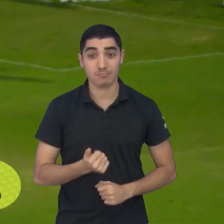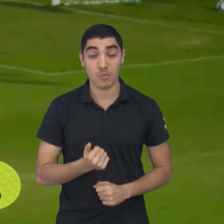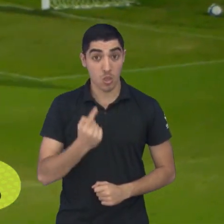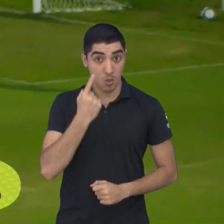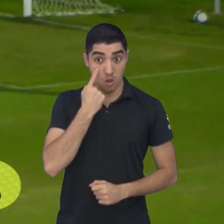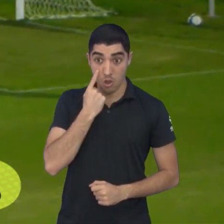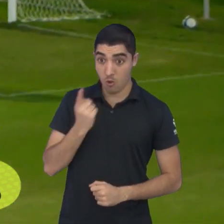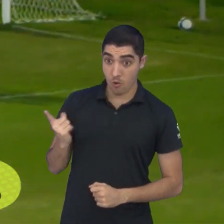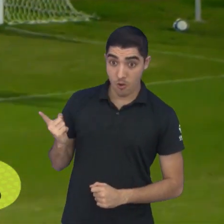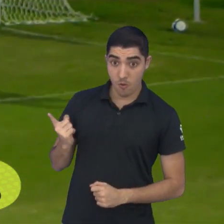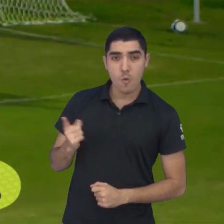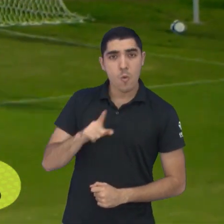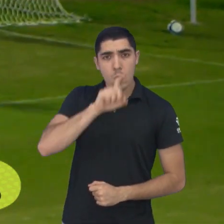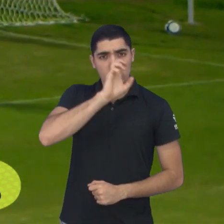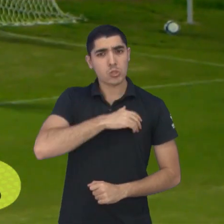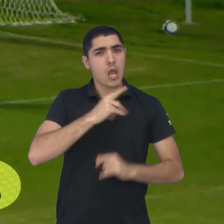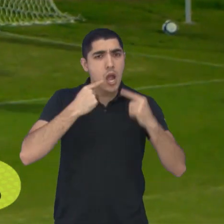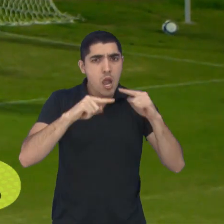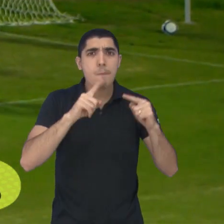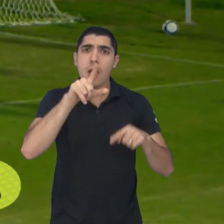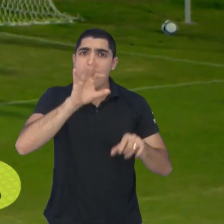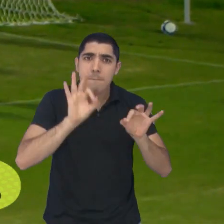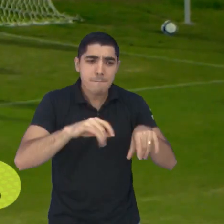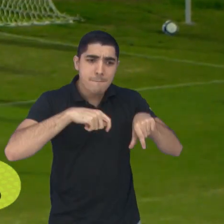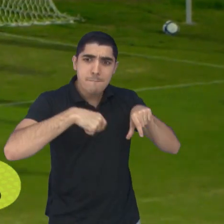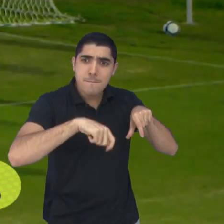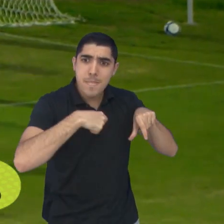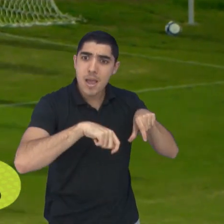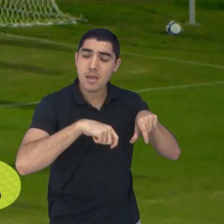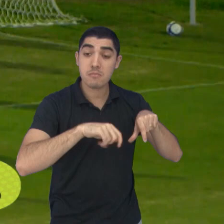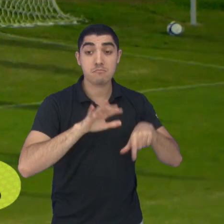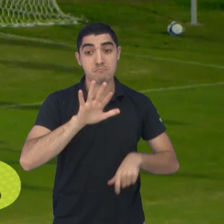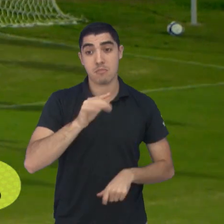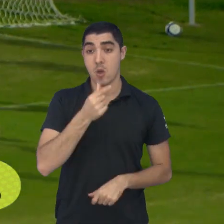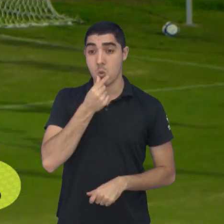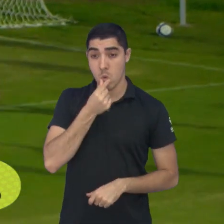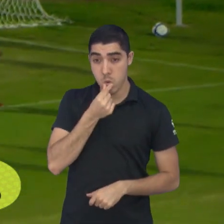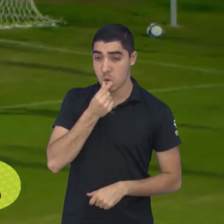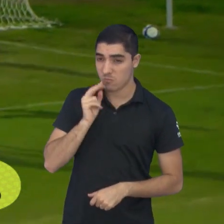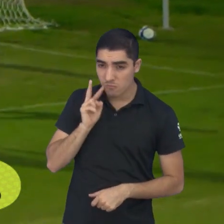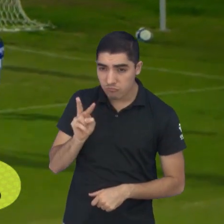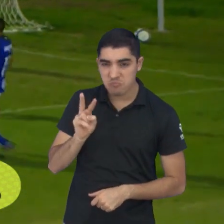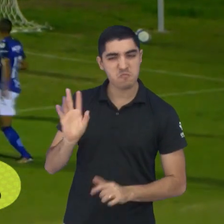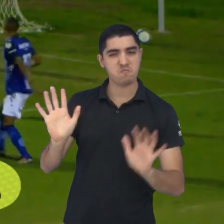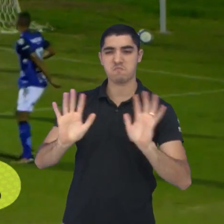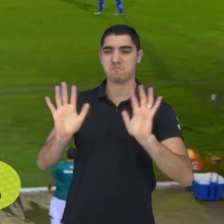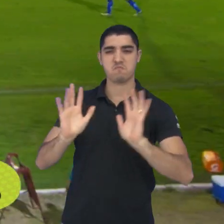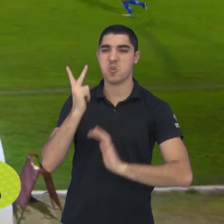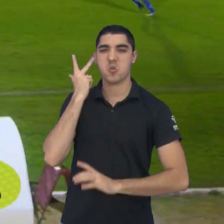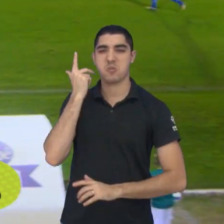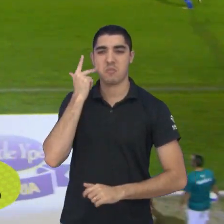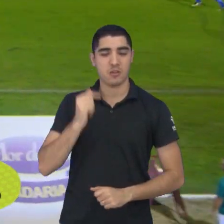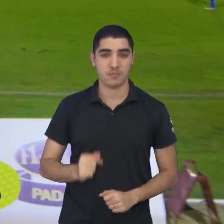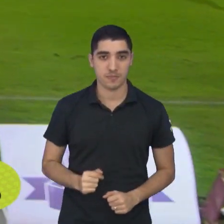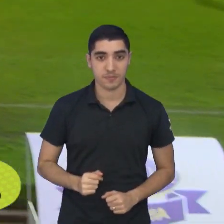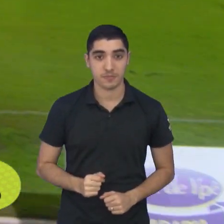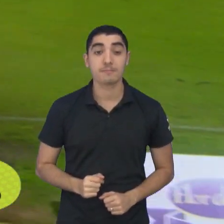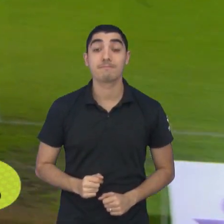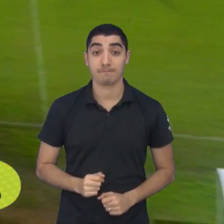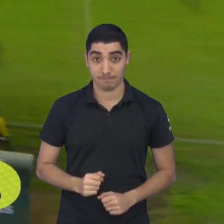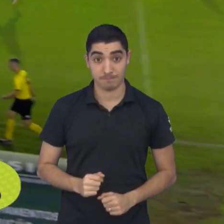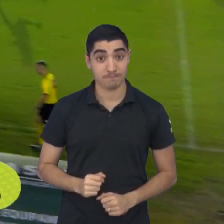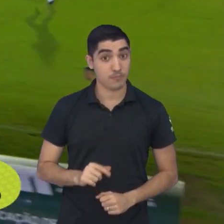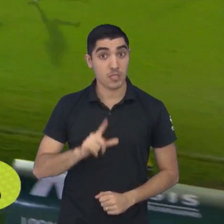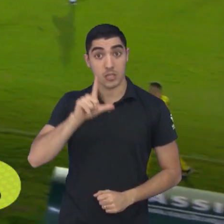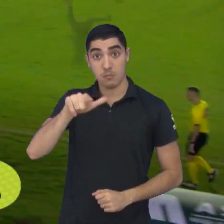lance, o São José ainda reclamou de pênalti em cima do zagueiro, mas Eduardo Tomás mandou seguir. As melhores